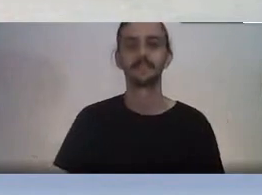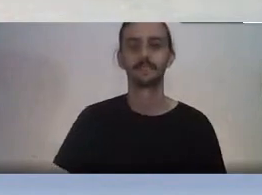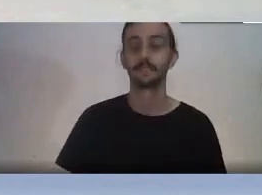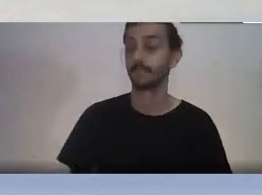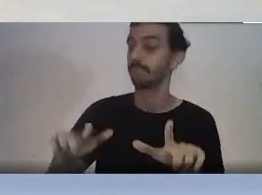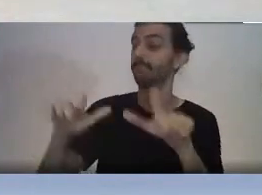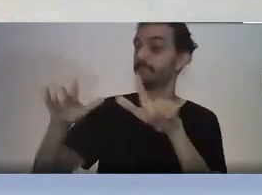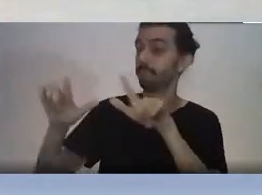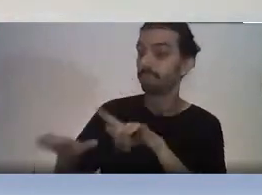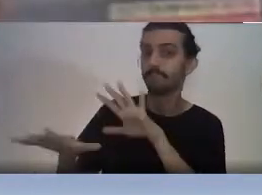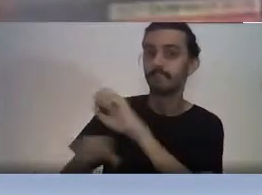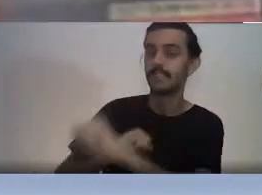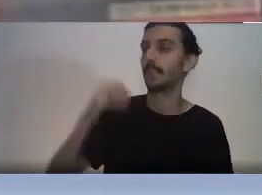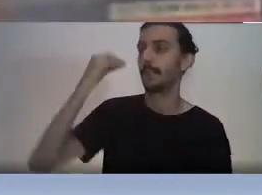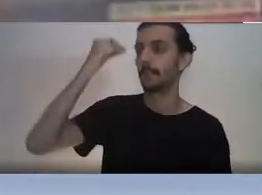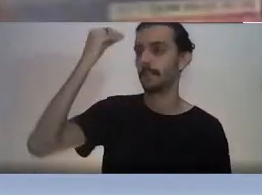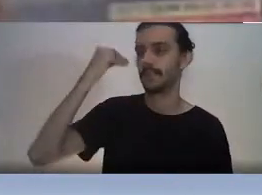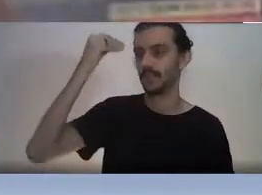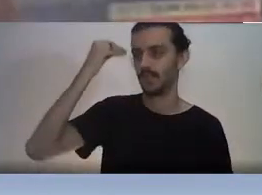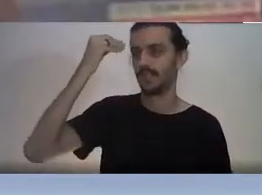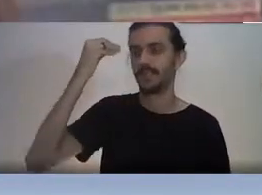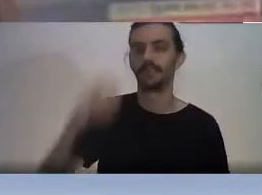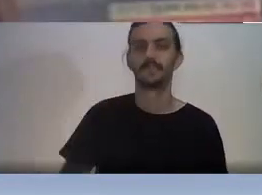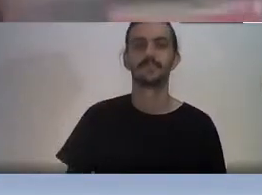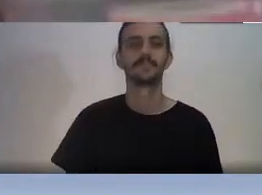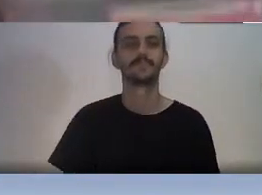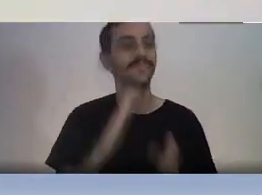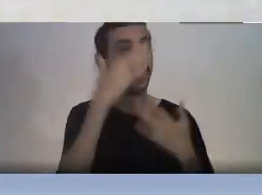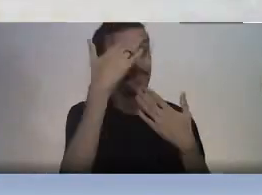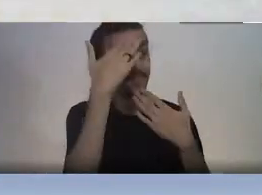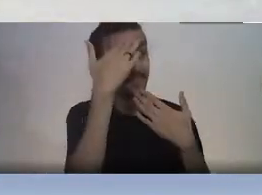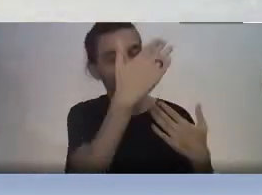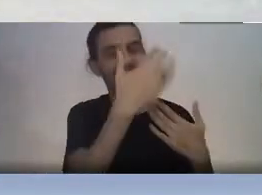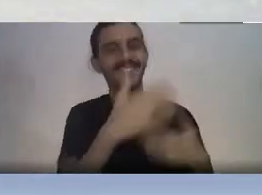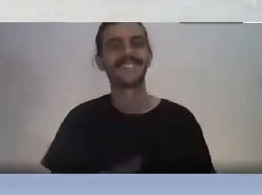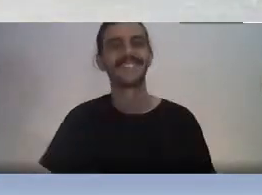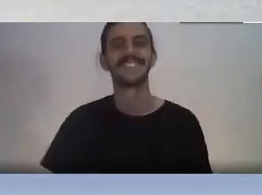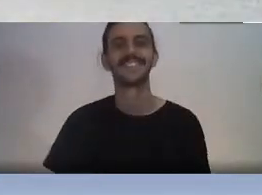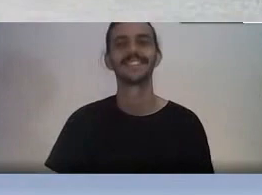lhe concedo o grau de psicóloga. Obrigada.